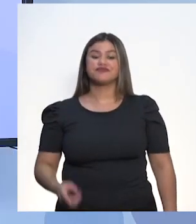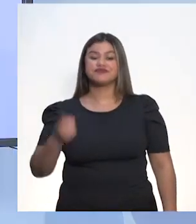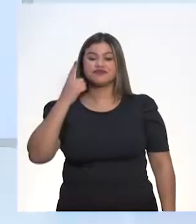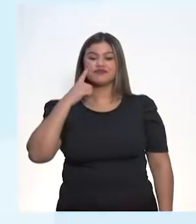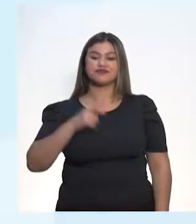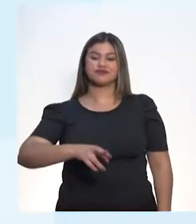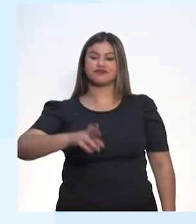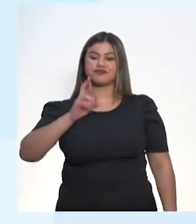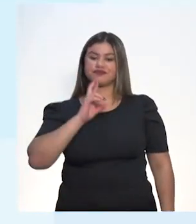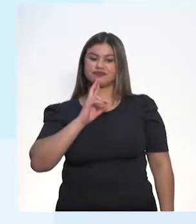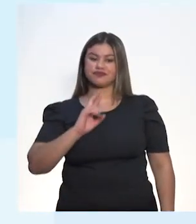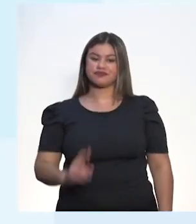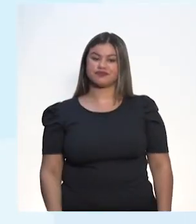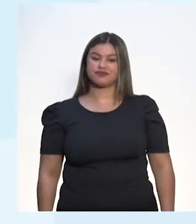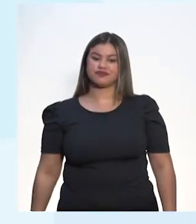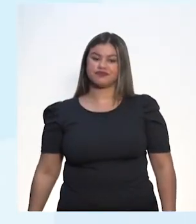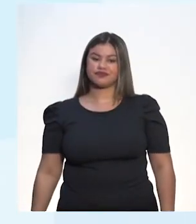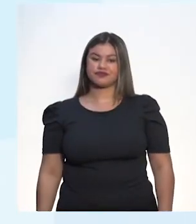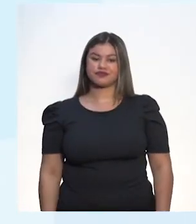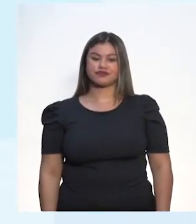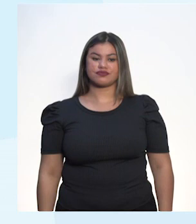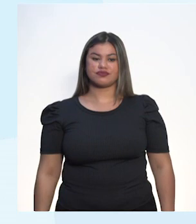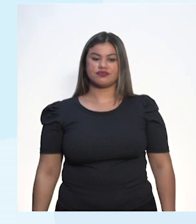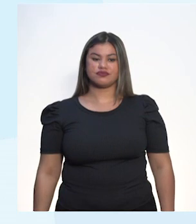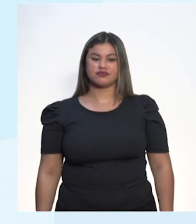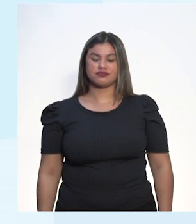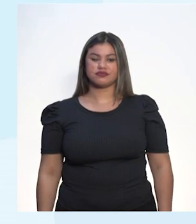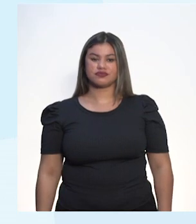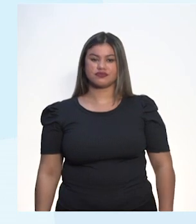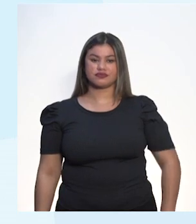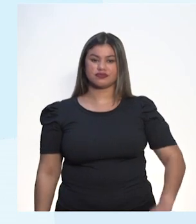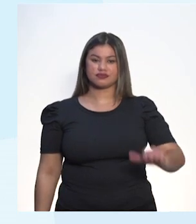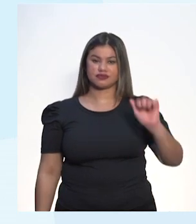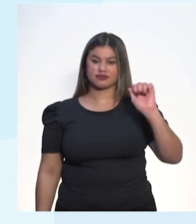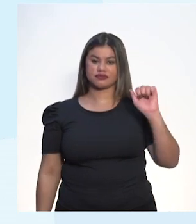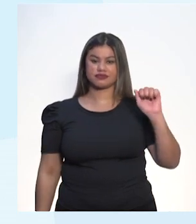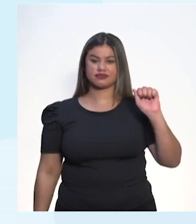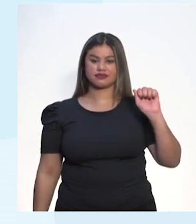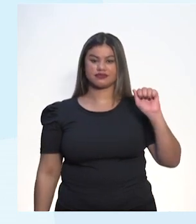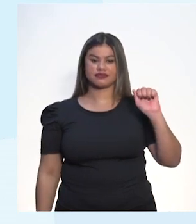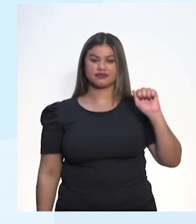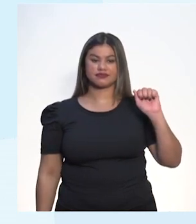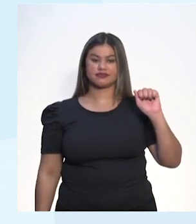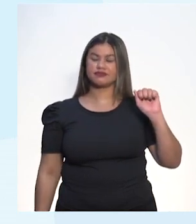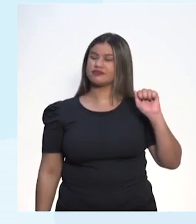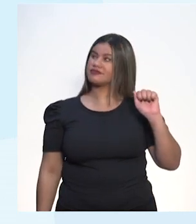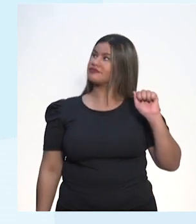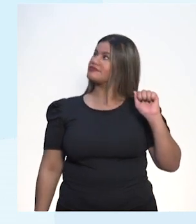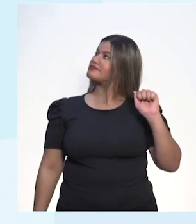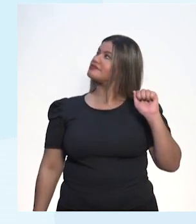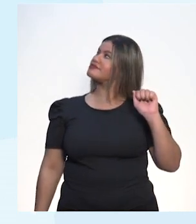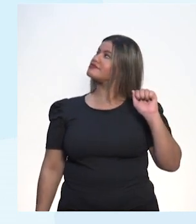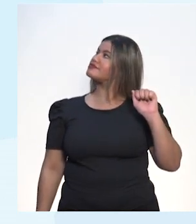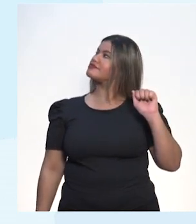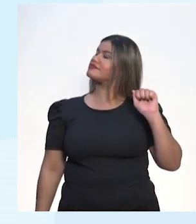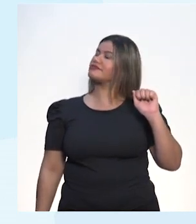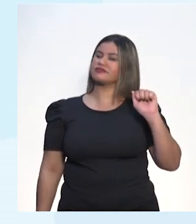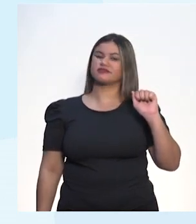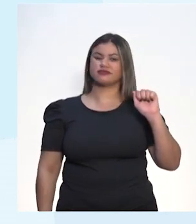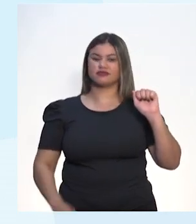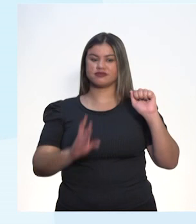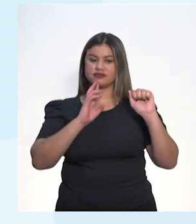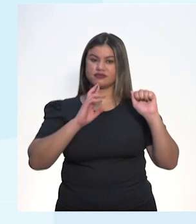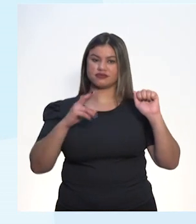diretor, por gentileza. Então, na letra A, qual é o nosso espaço amostral? São 2